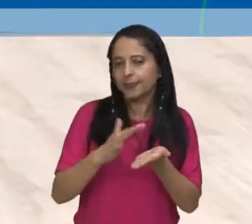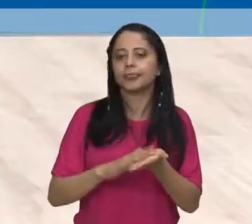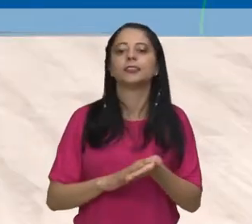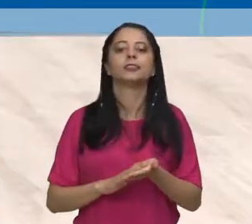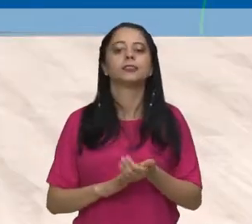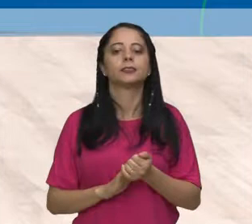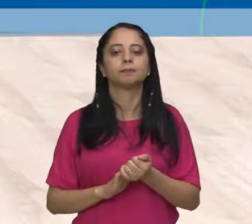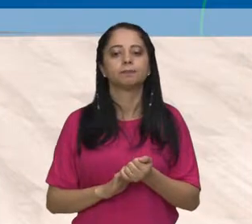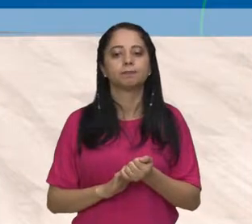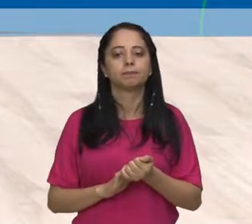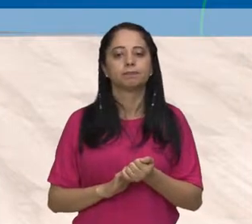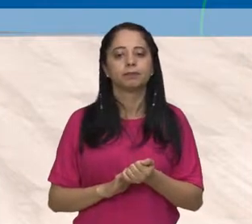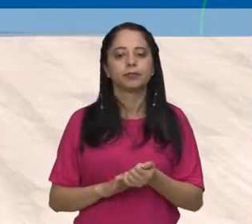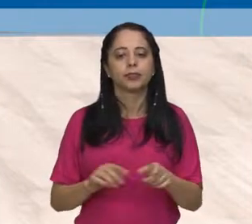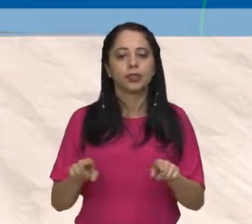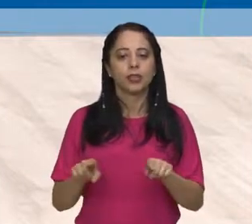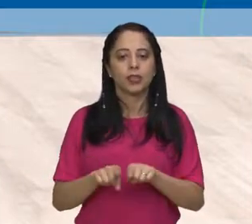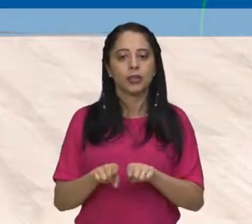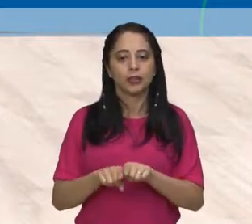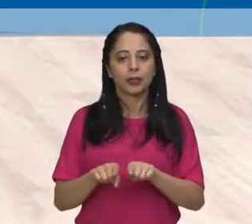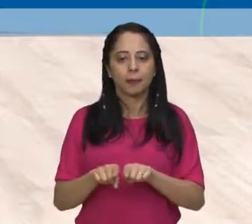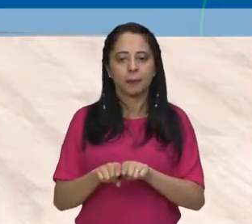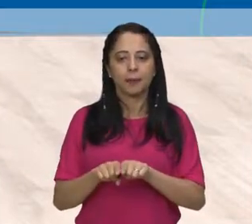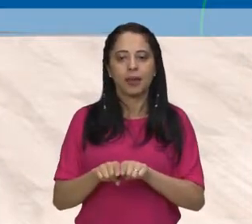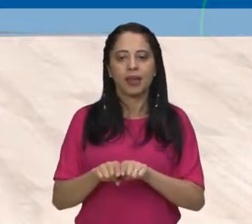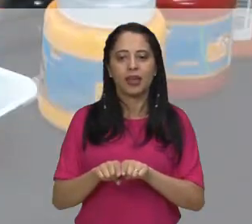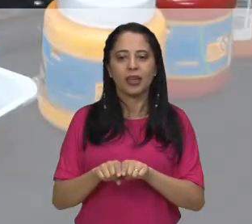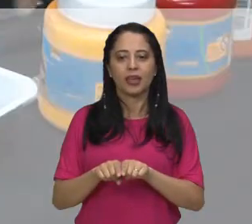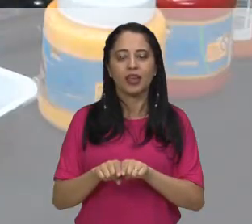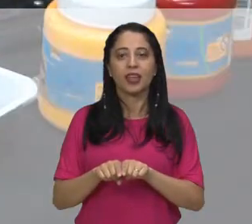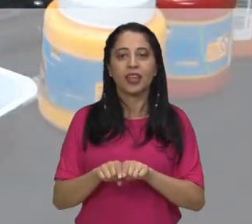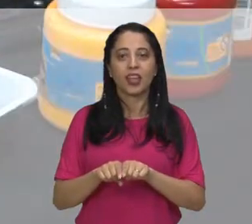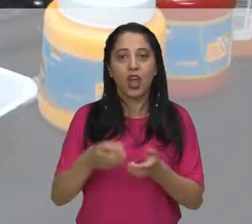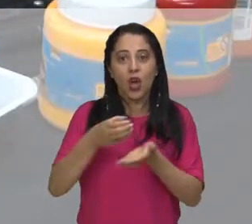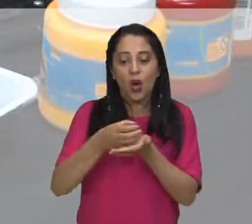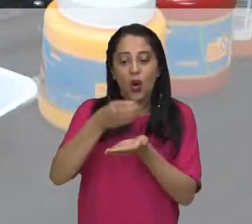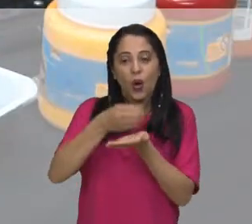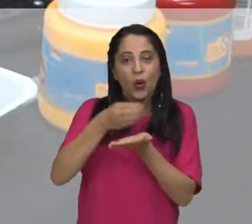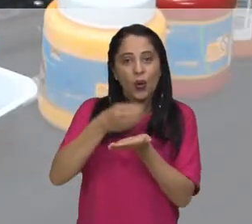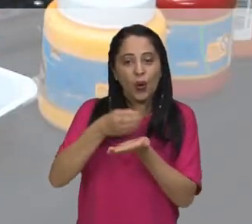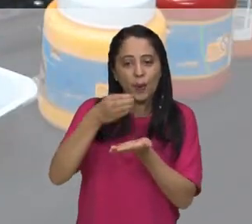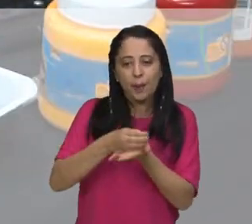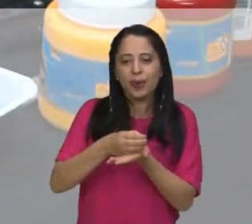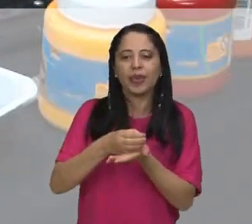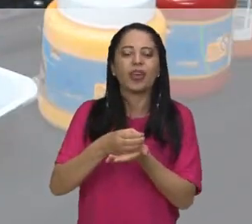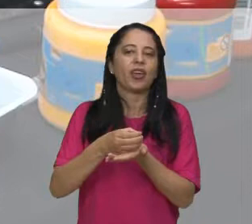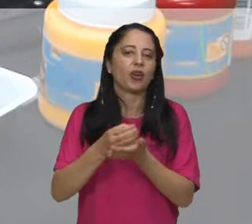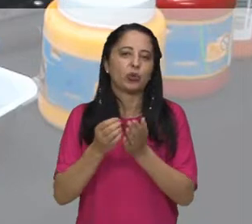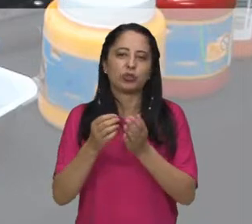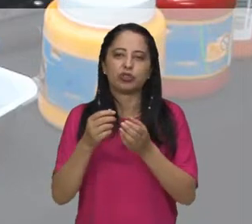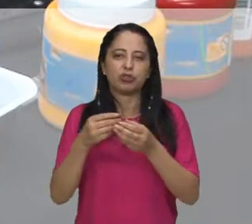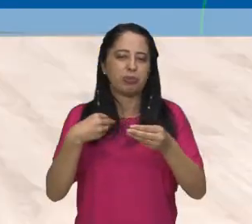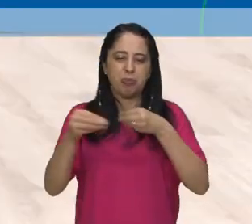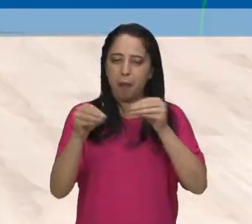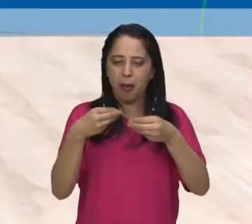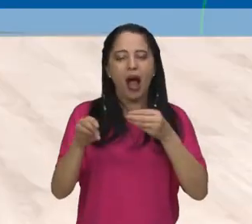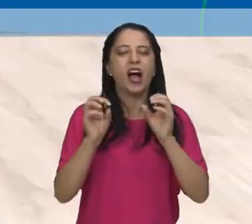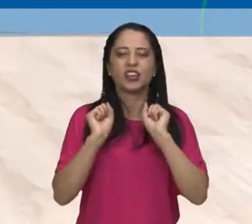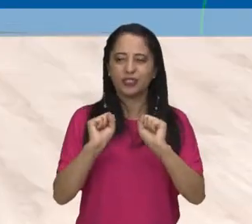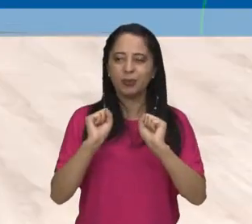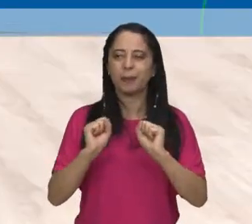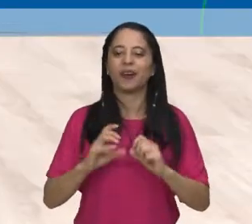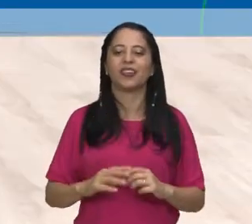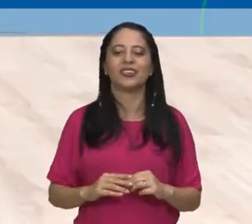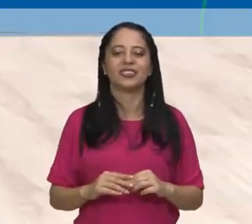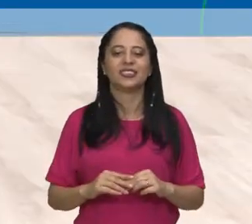tiver disponível. E para as bases, nós iremos precisar de copinhos de iogurte, pode ser de plástico também, para ficar bem